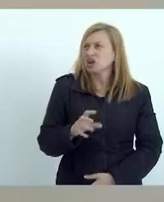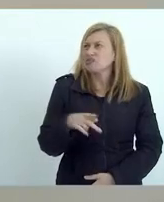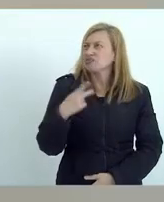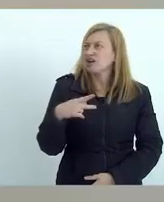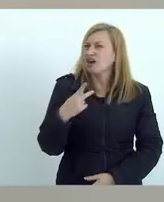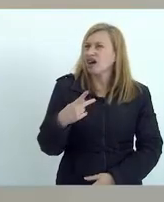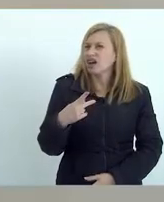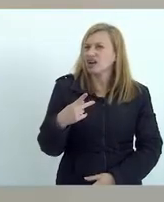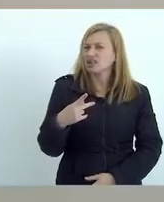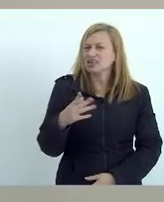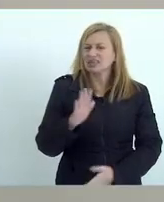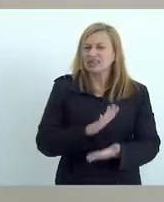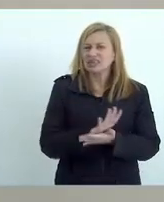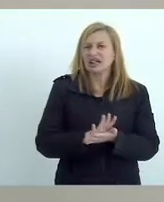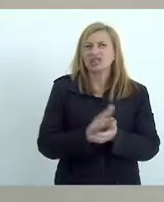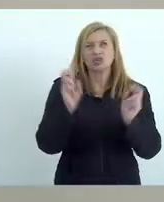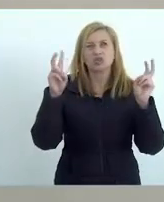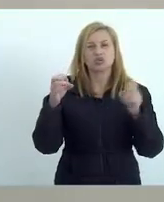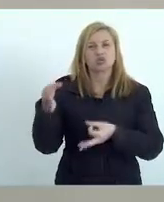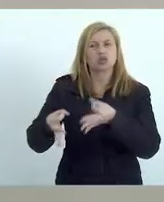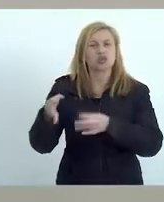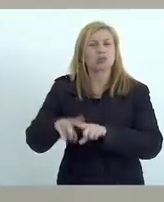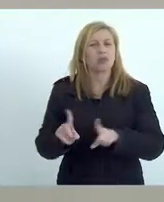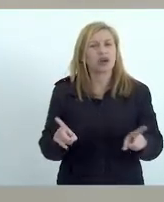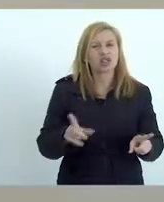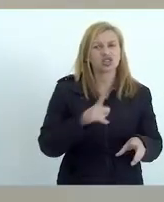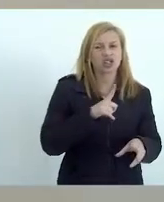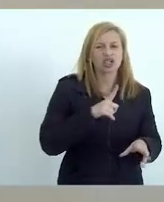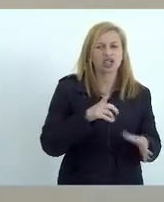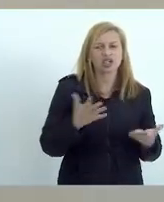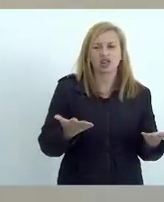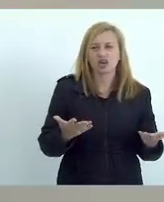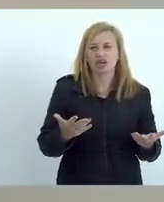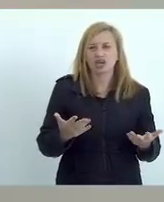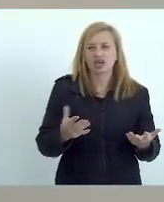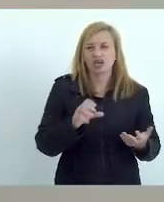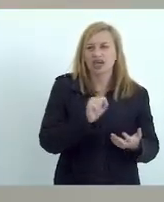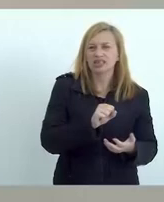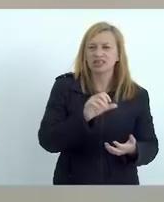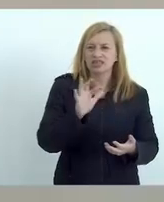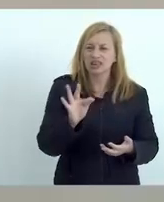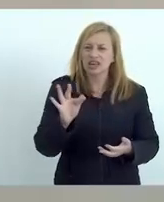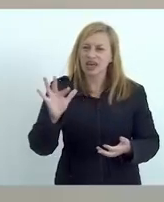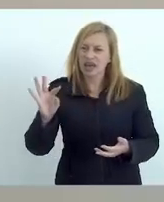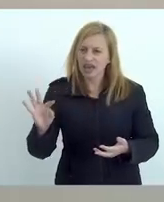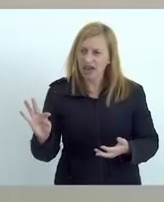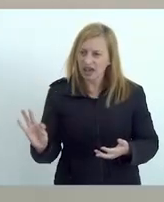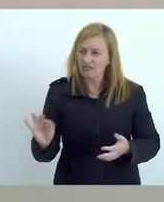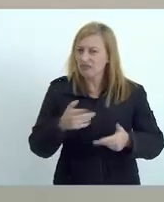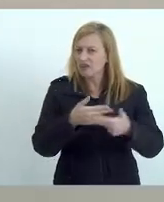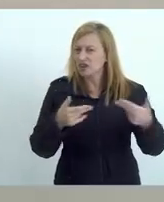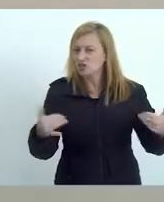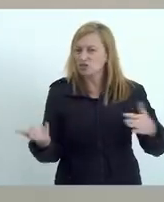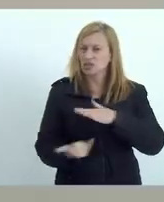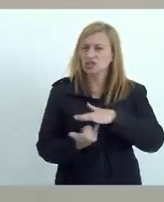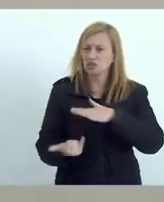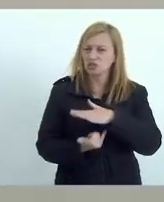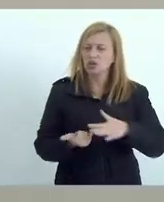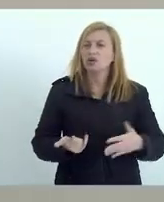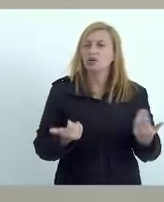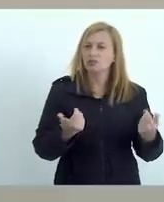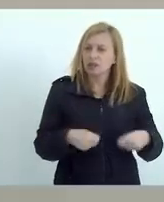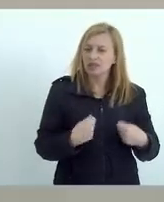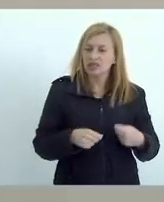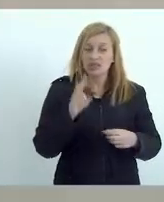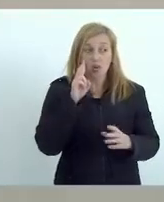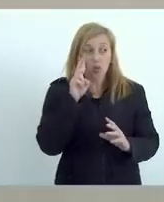no algo jurídico né mas existe súmulas do STF de Inúmeras coisas que a instituição a